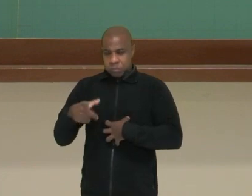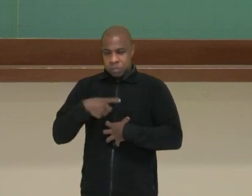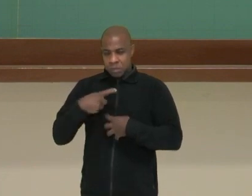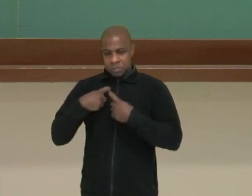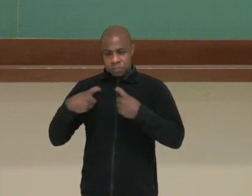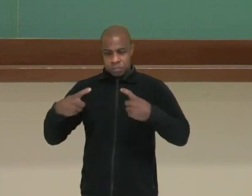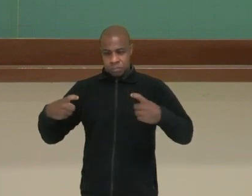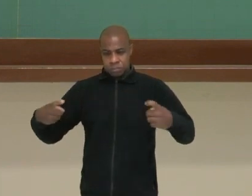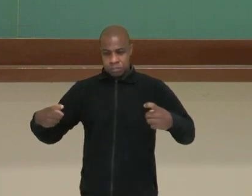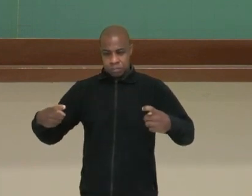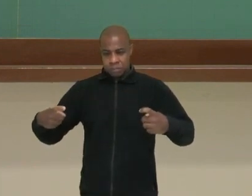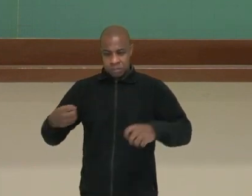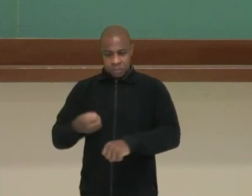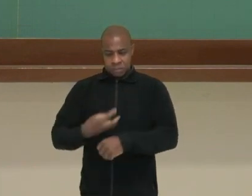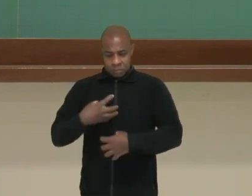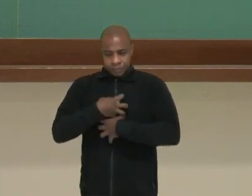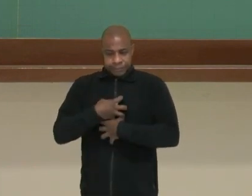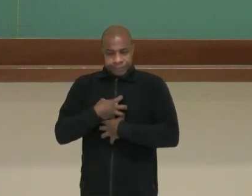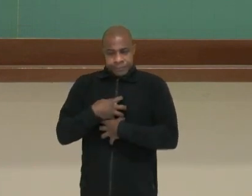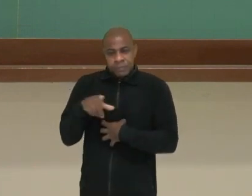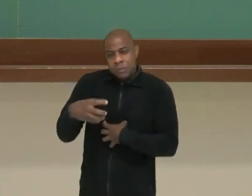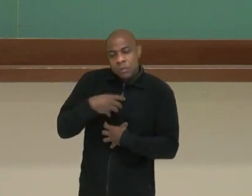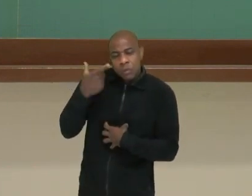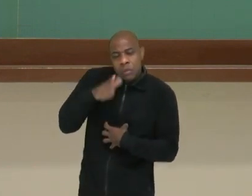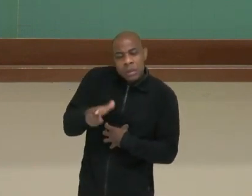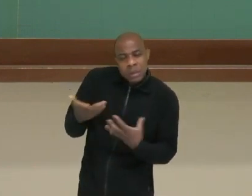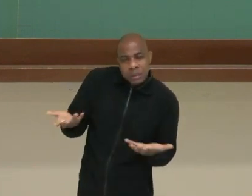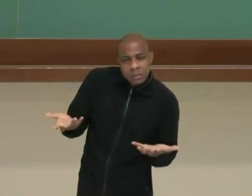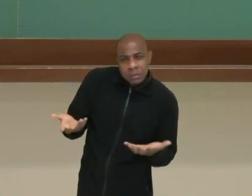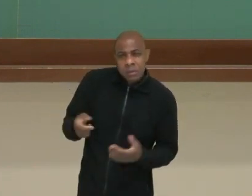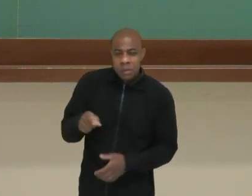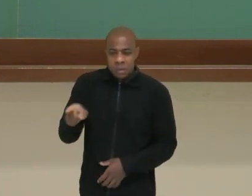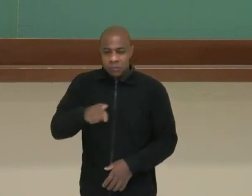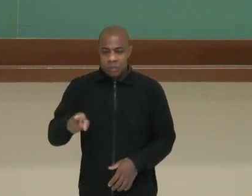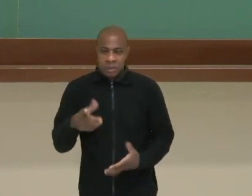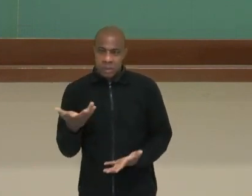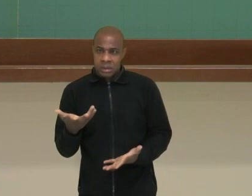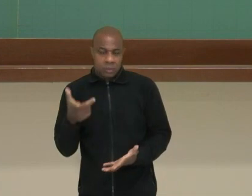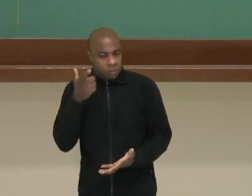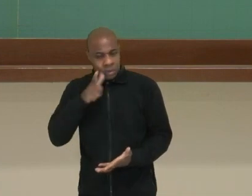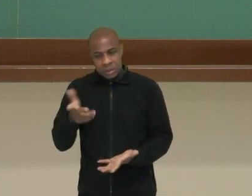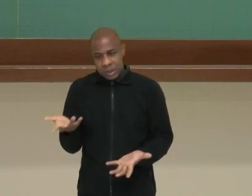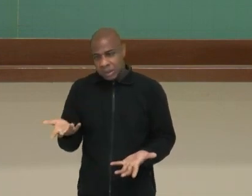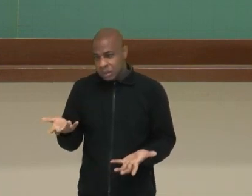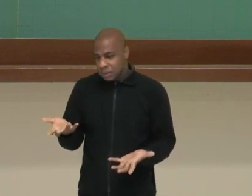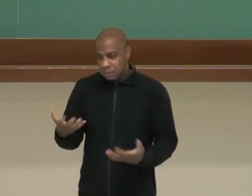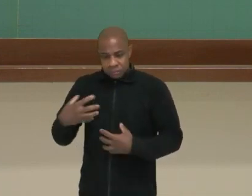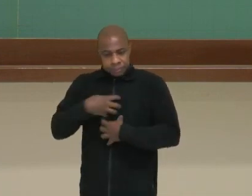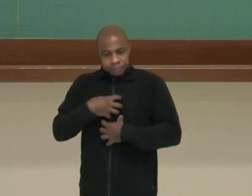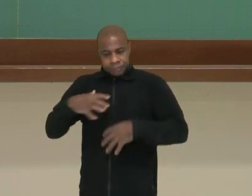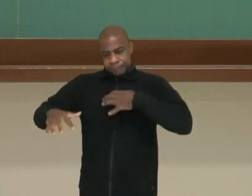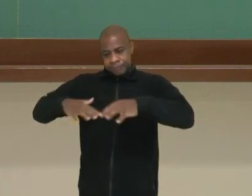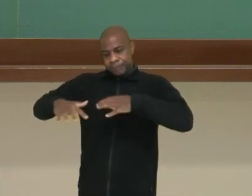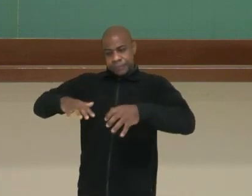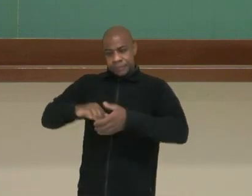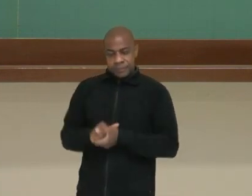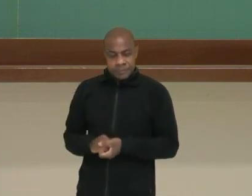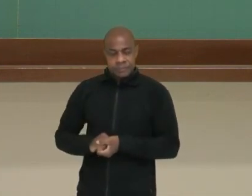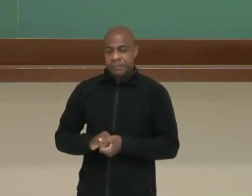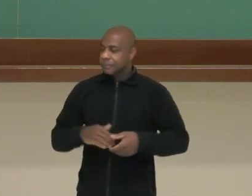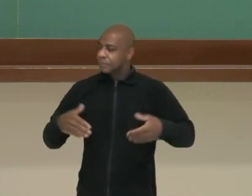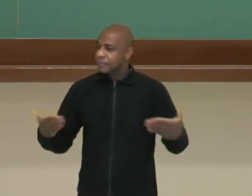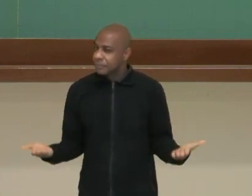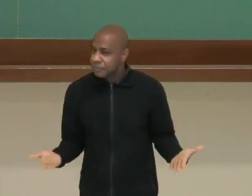pela pele do que para o ar. Aliás, para você que ouve a sua voz no WhatsApp, não é diferente? Sabe por quê?